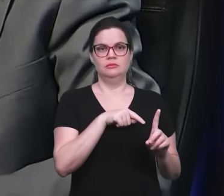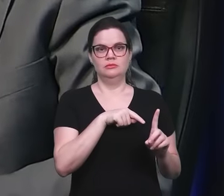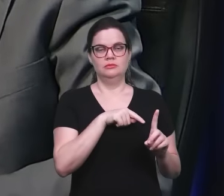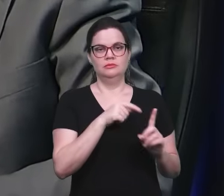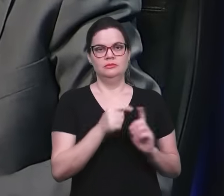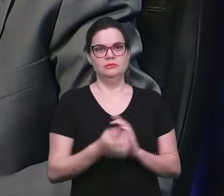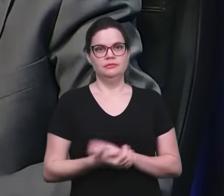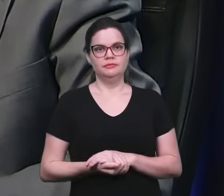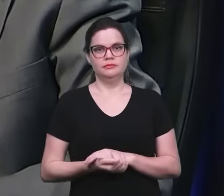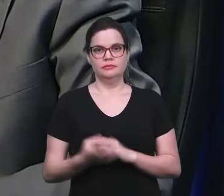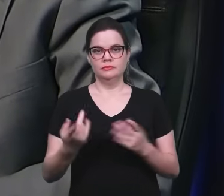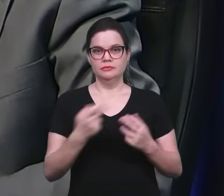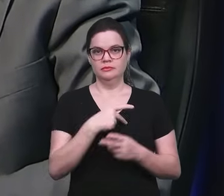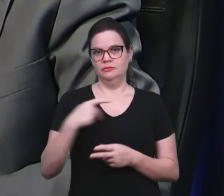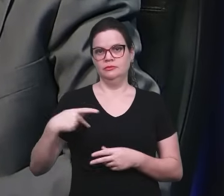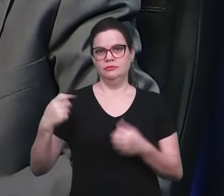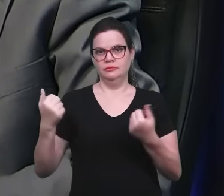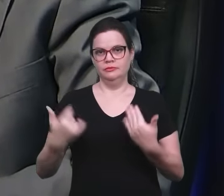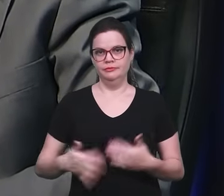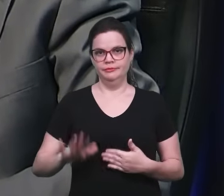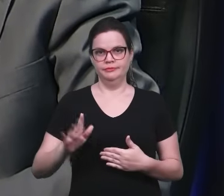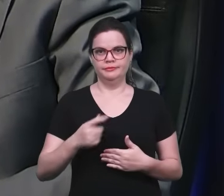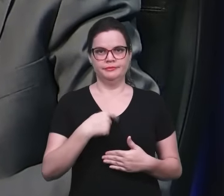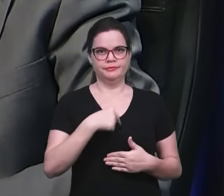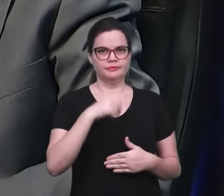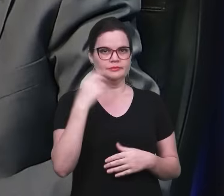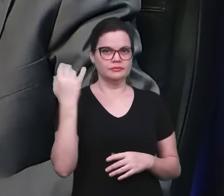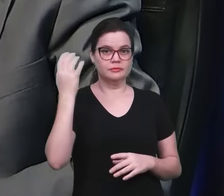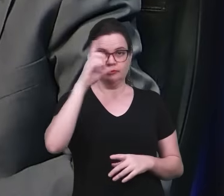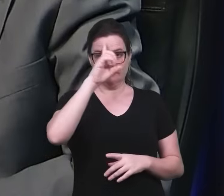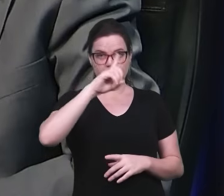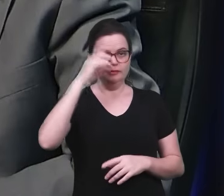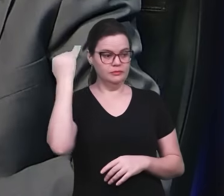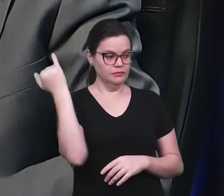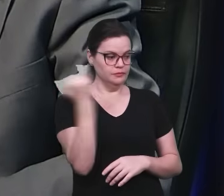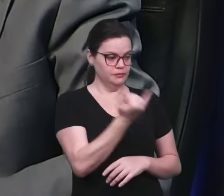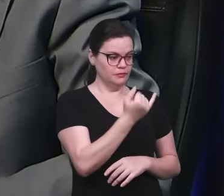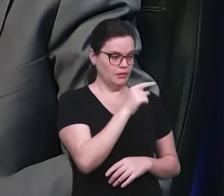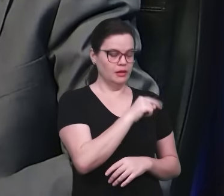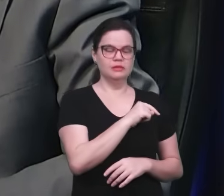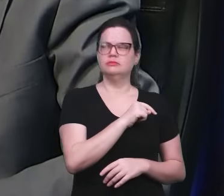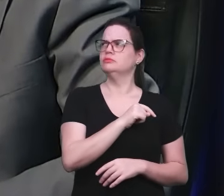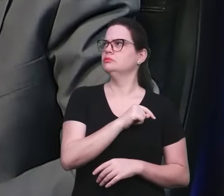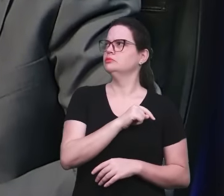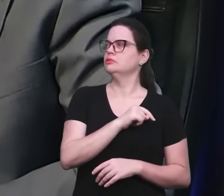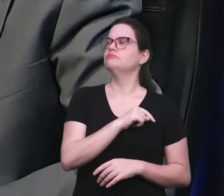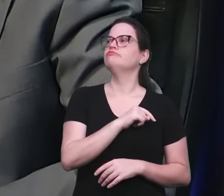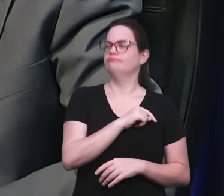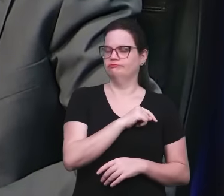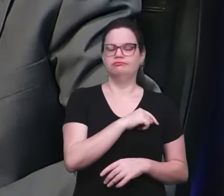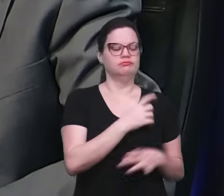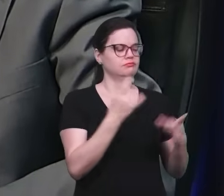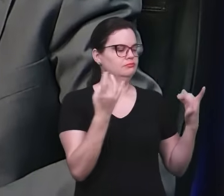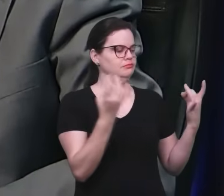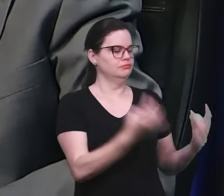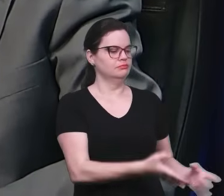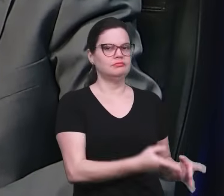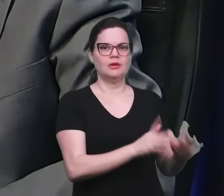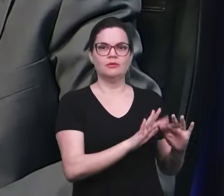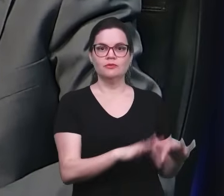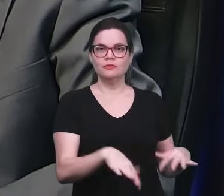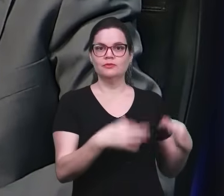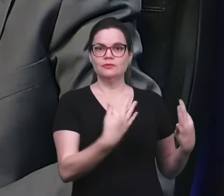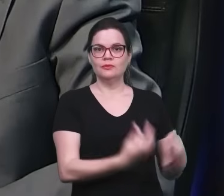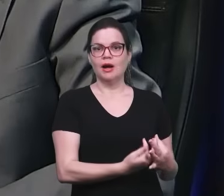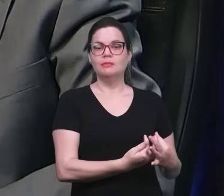conforme o pastor Miguel disse, ele deixa a sua terra de origem, deixa a sua parentela, vai para uma terra